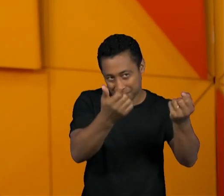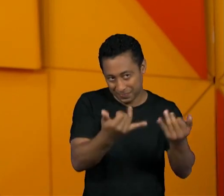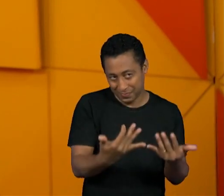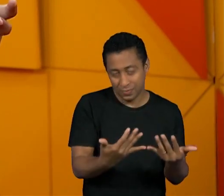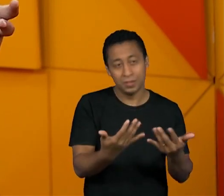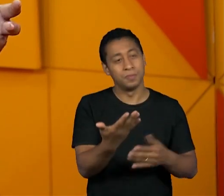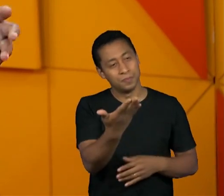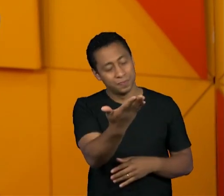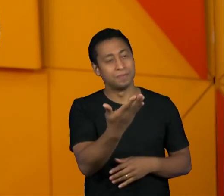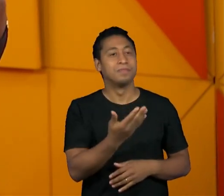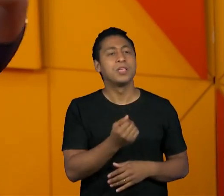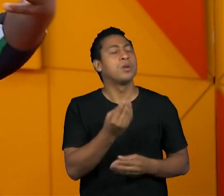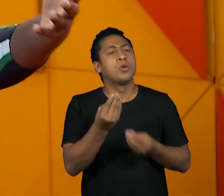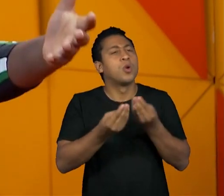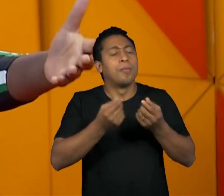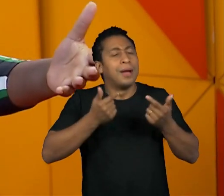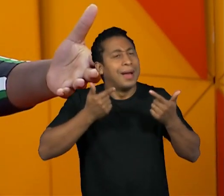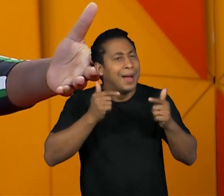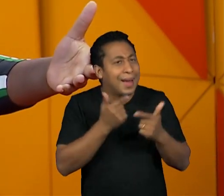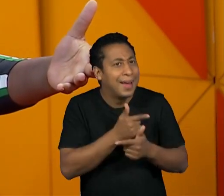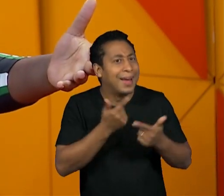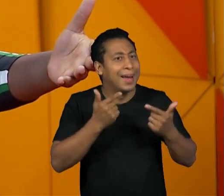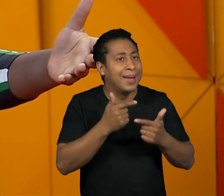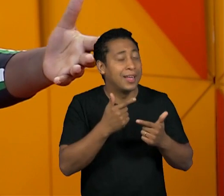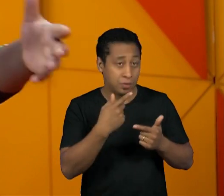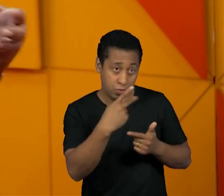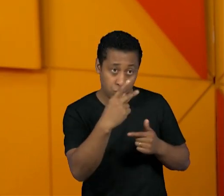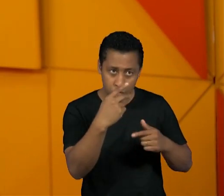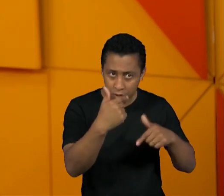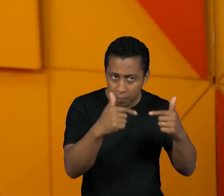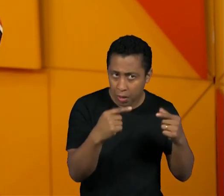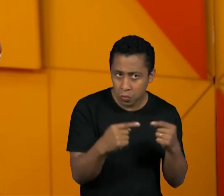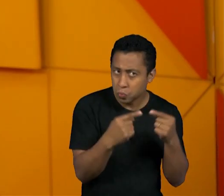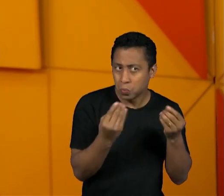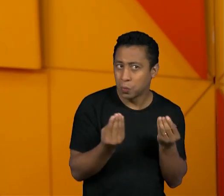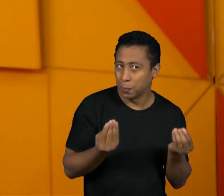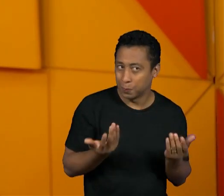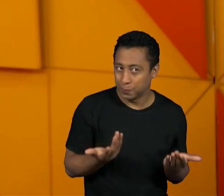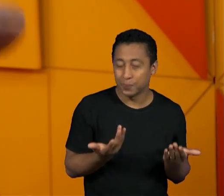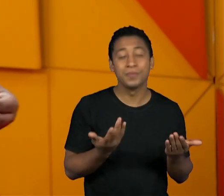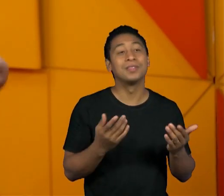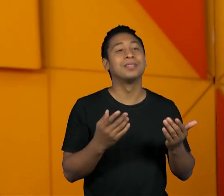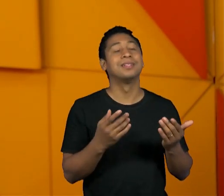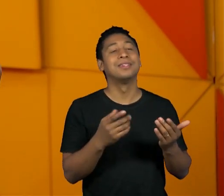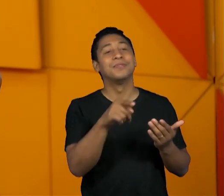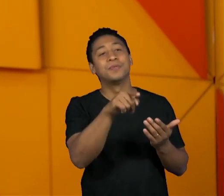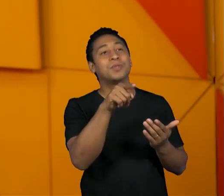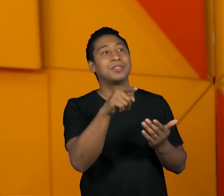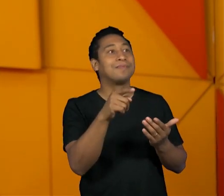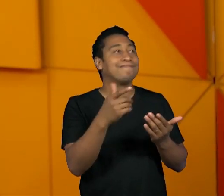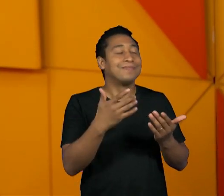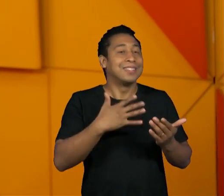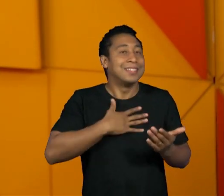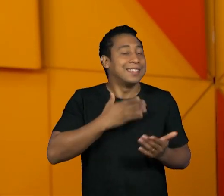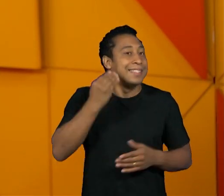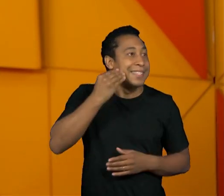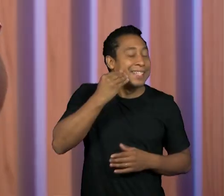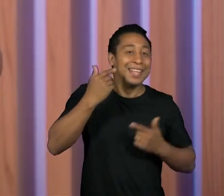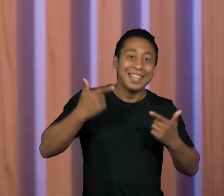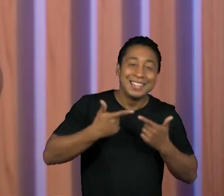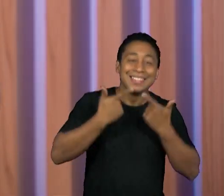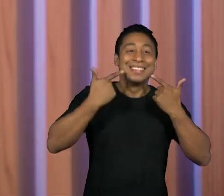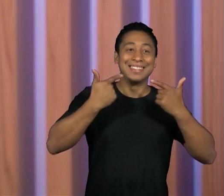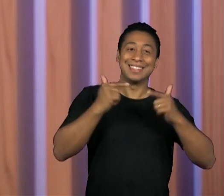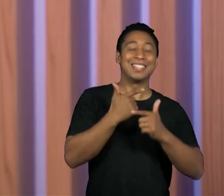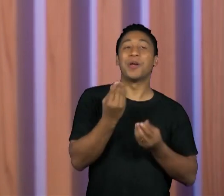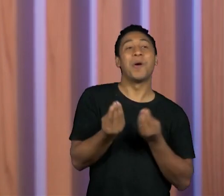é que o riso está presente no seu trabalho e de que maneira que você busca por ele no seu dia a dia? Eu